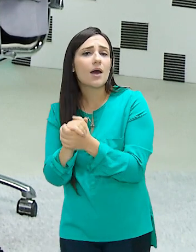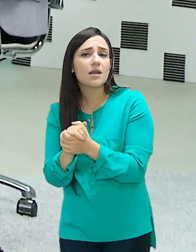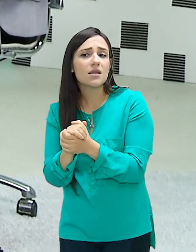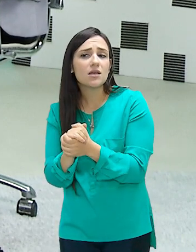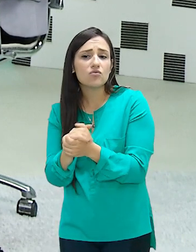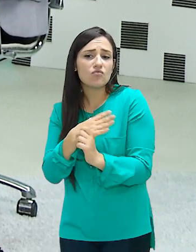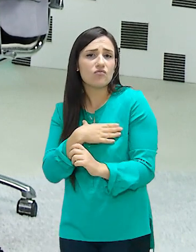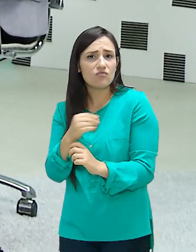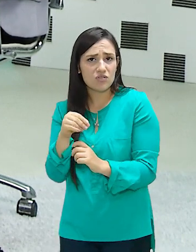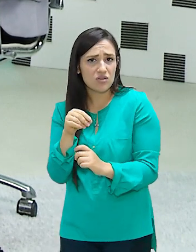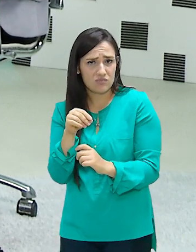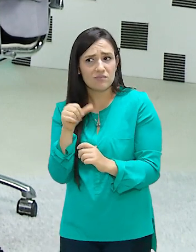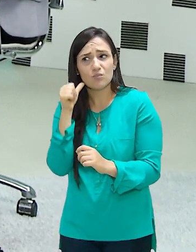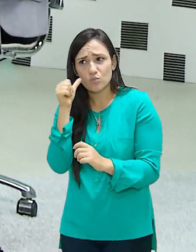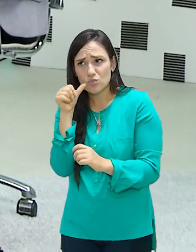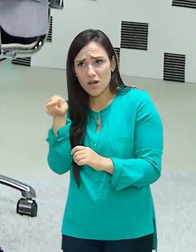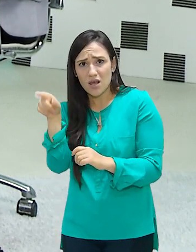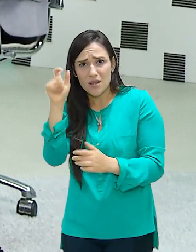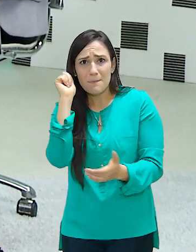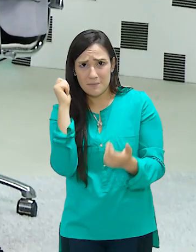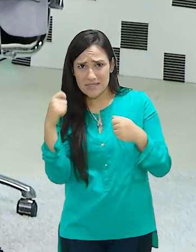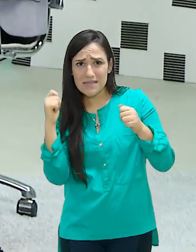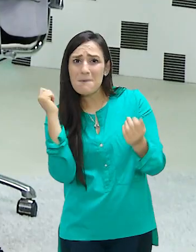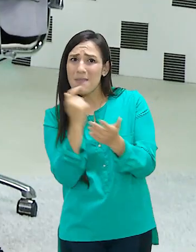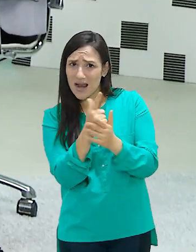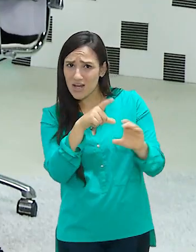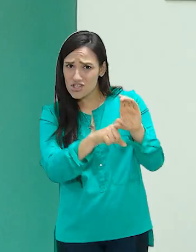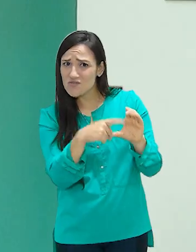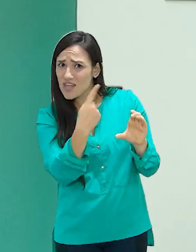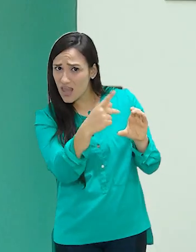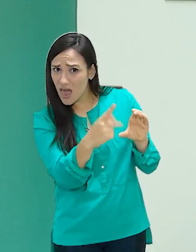dos herdeiros, se ele tiver algum imóvel, alguma coisa assim?